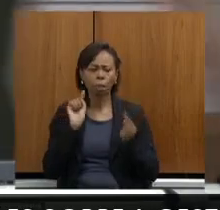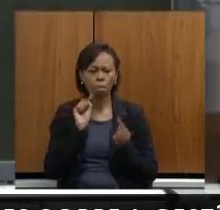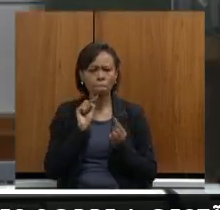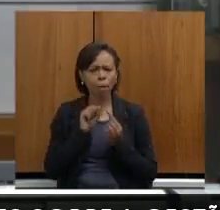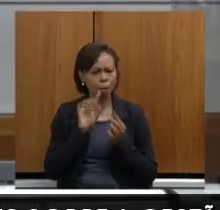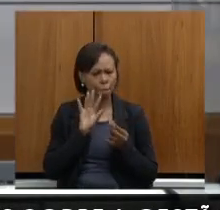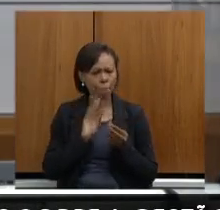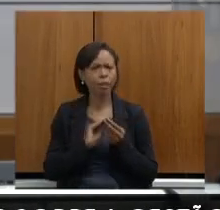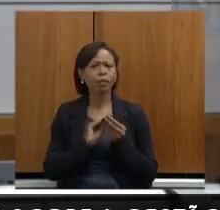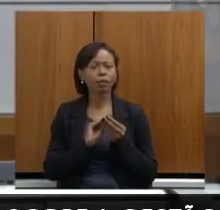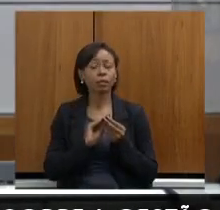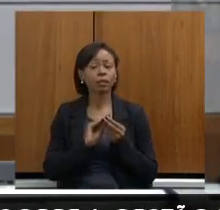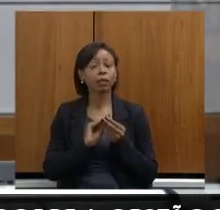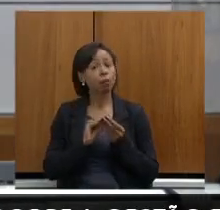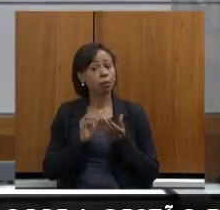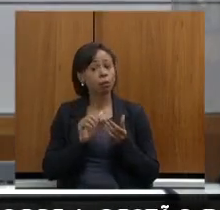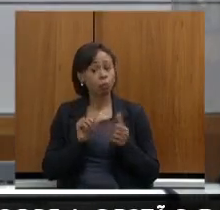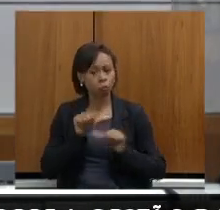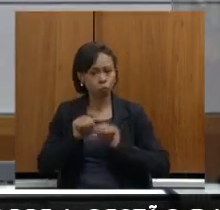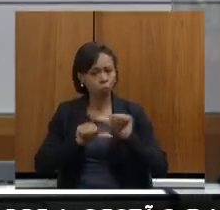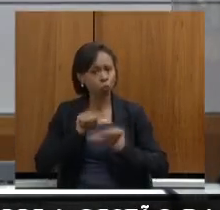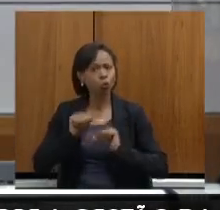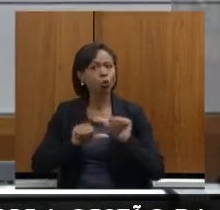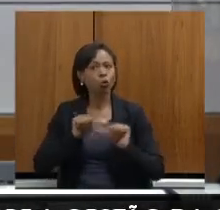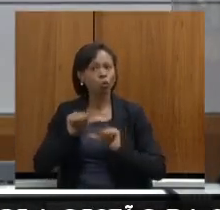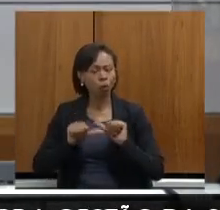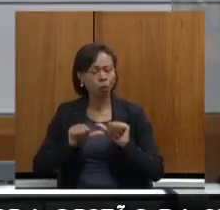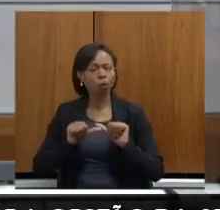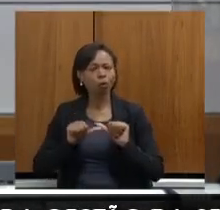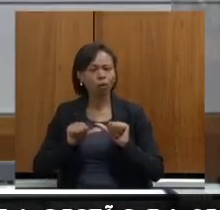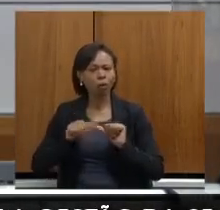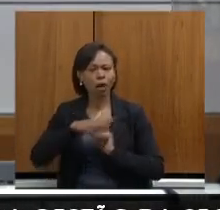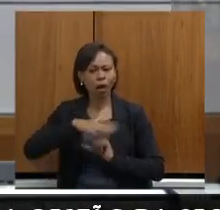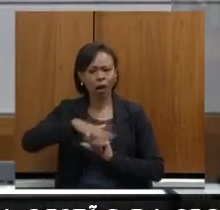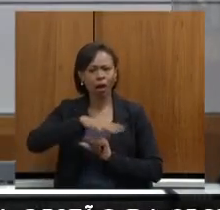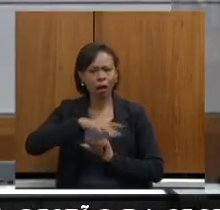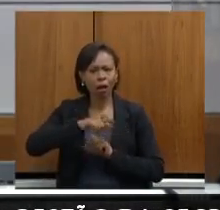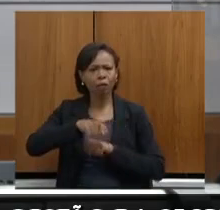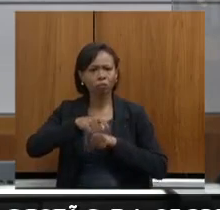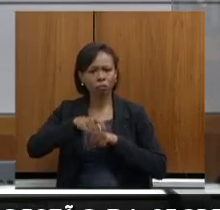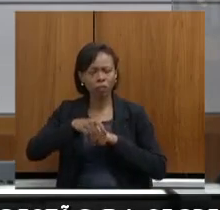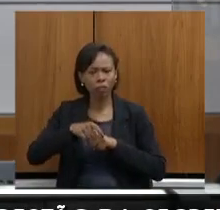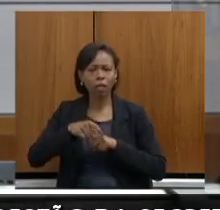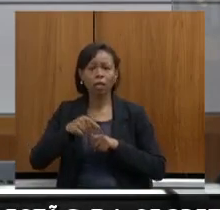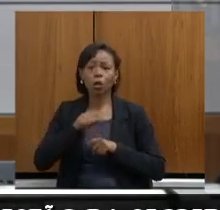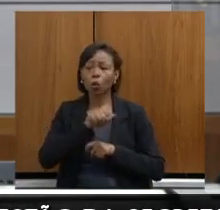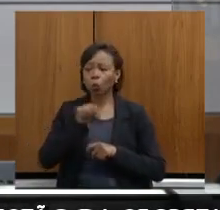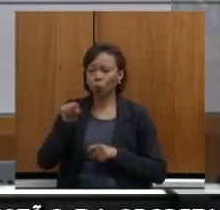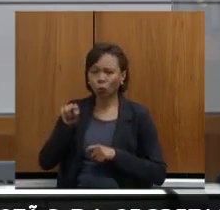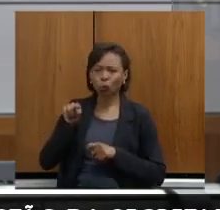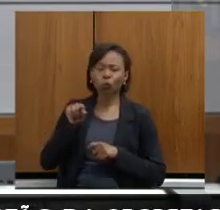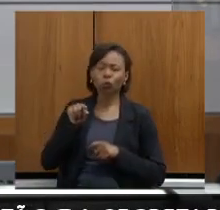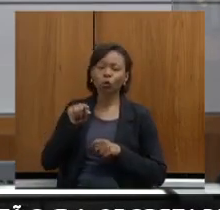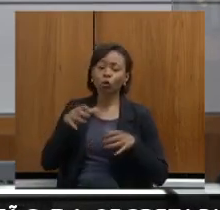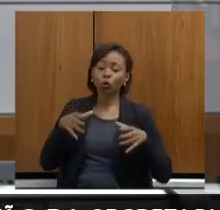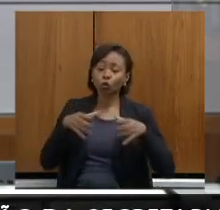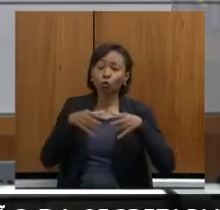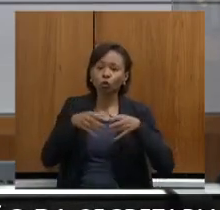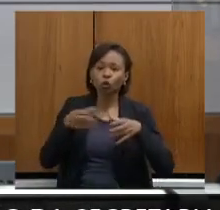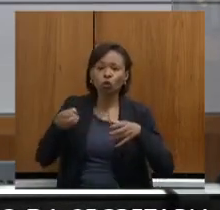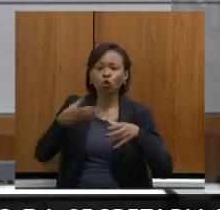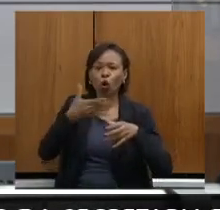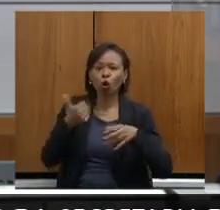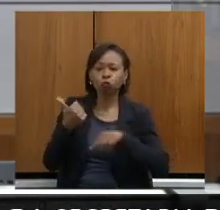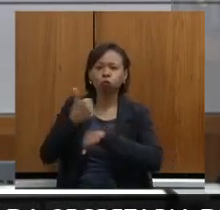Isso mudou muito Panorama Otávio Thalles tá aí aquela turma nova que entrou na secretaria